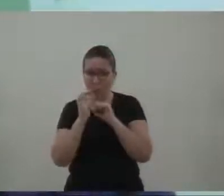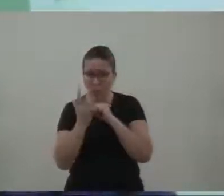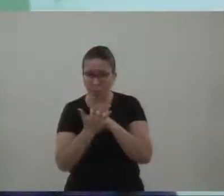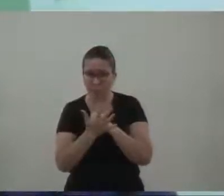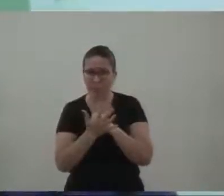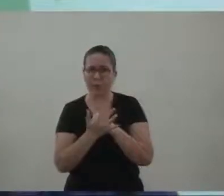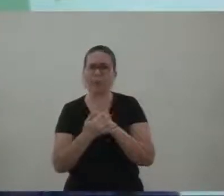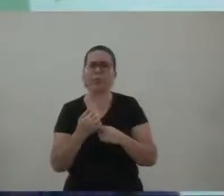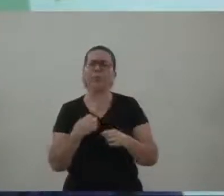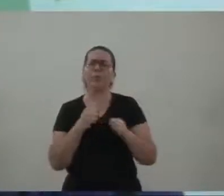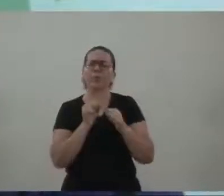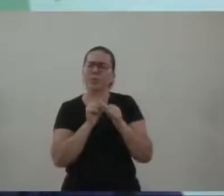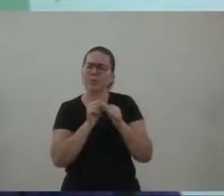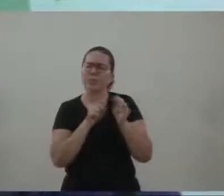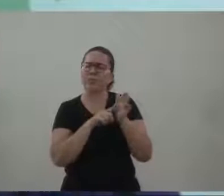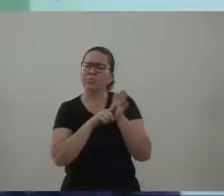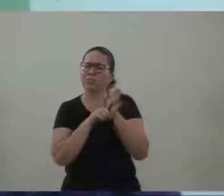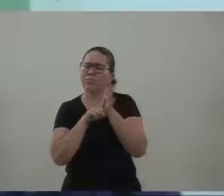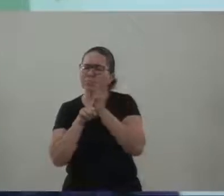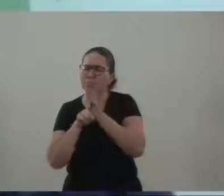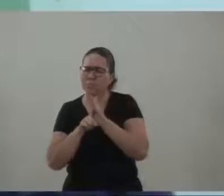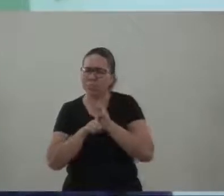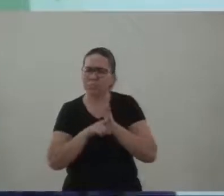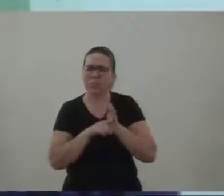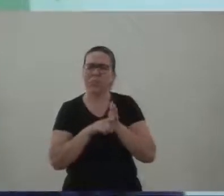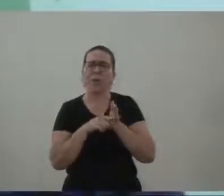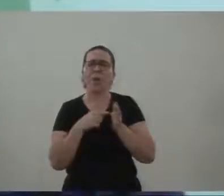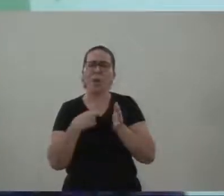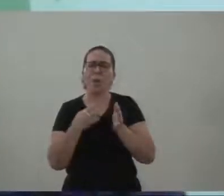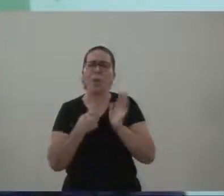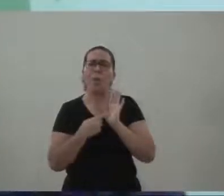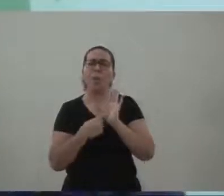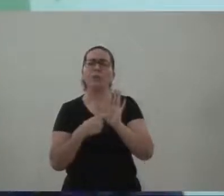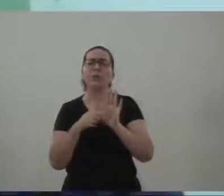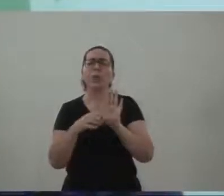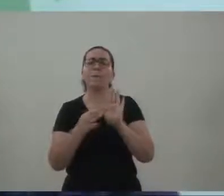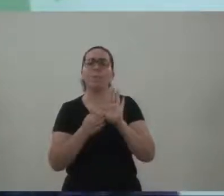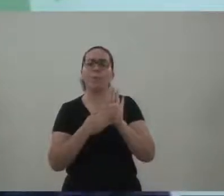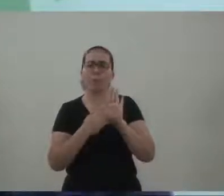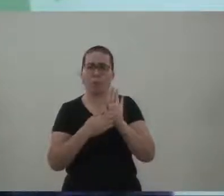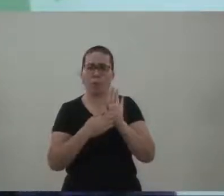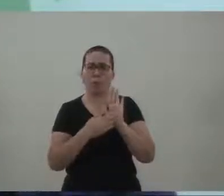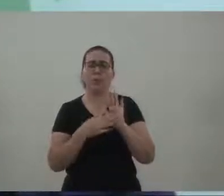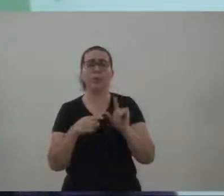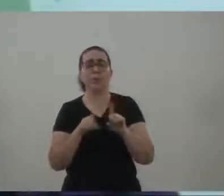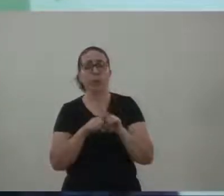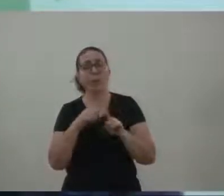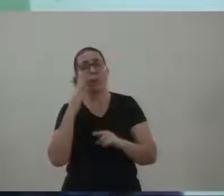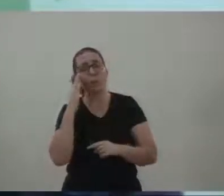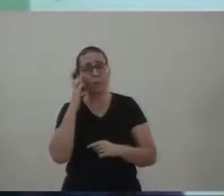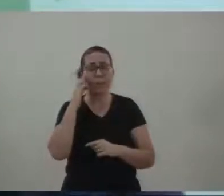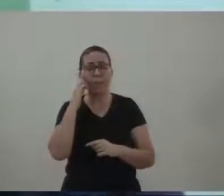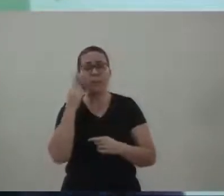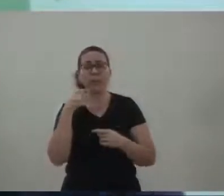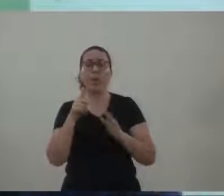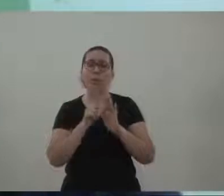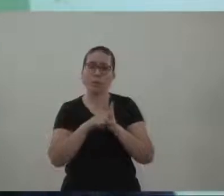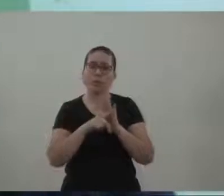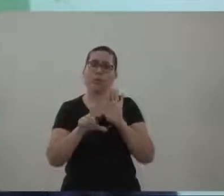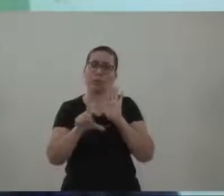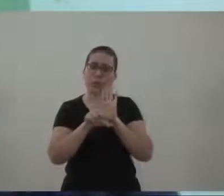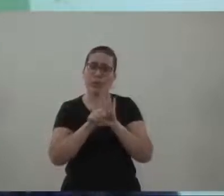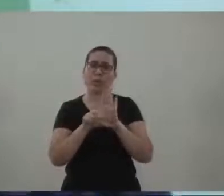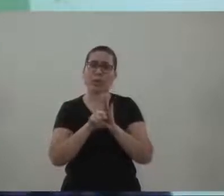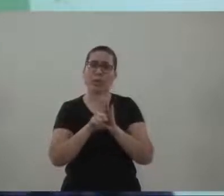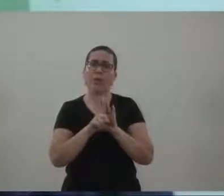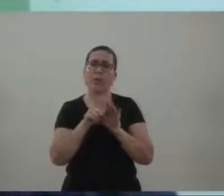uma pequena pesquisa para tentar trazer uma proposta, né, depois até pensar, talvez, como um projeto de lei, enfim,